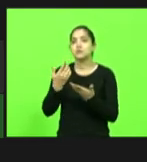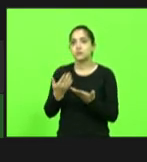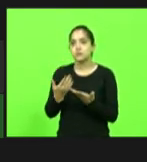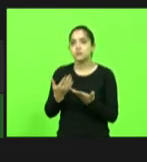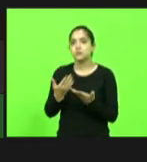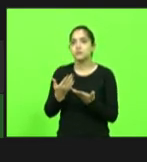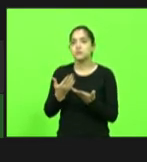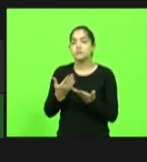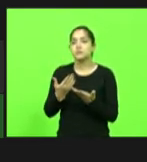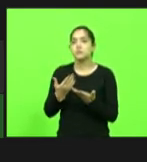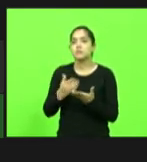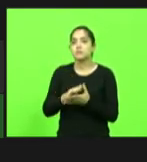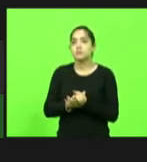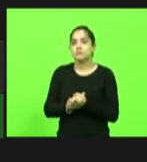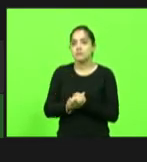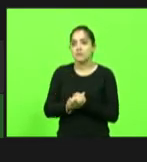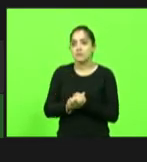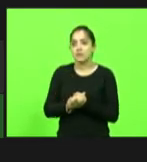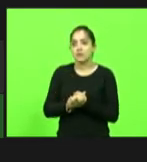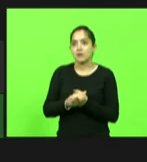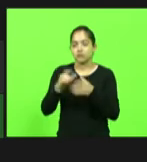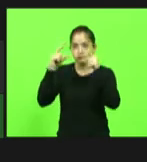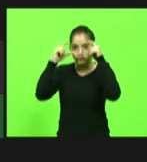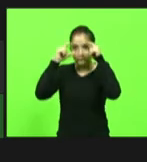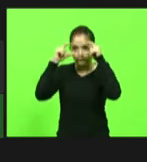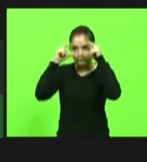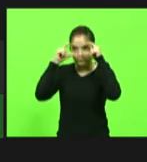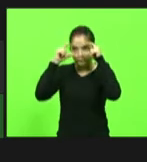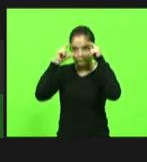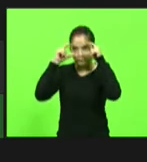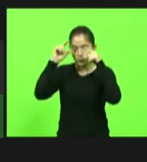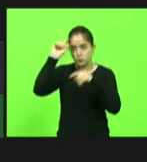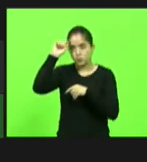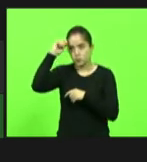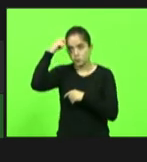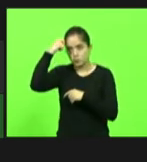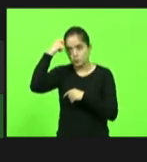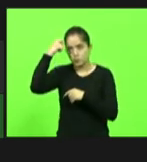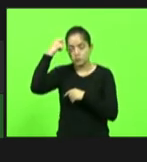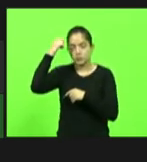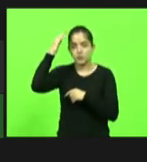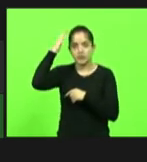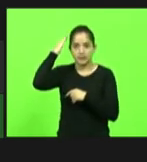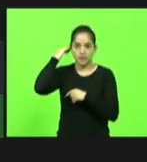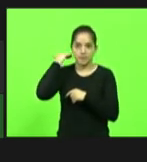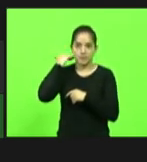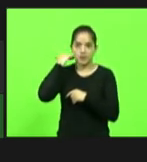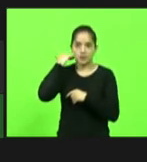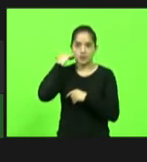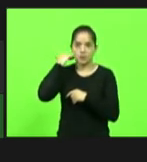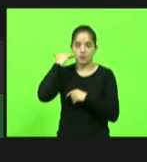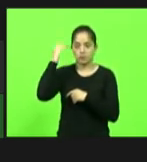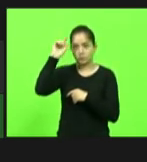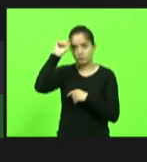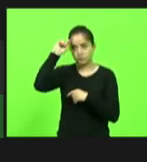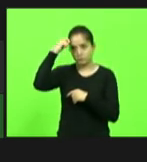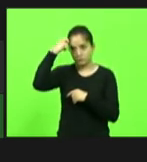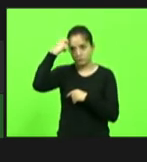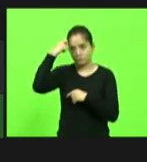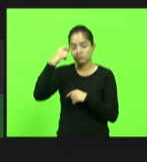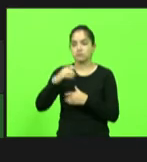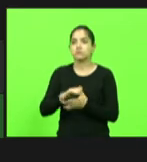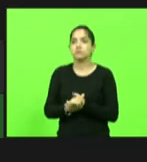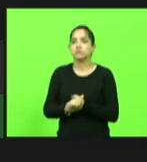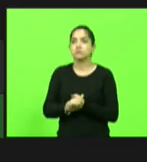uso óculos escuro, cabelo escuro, tenho atrás